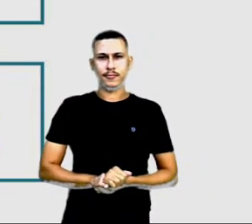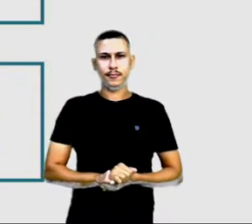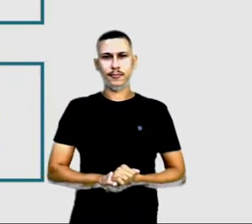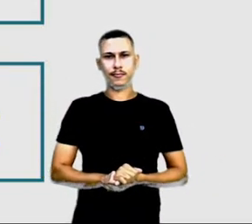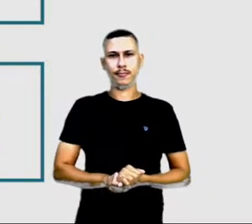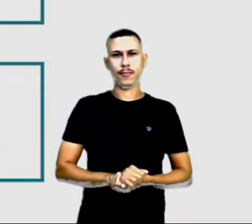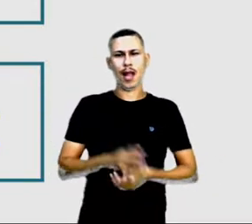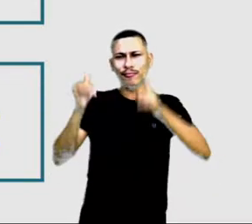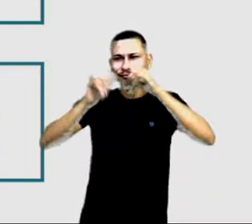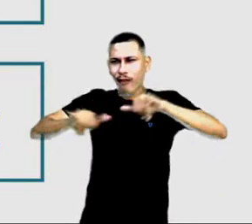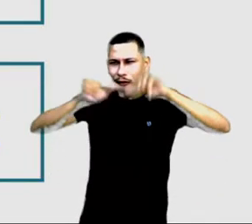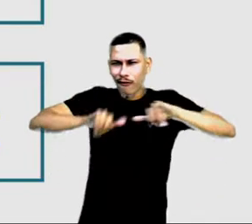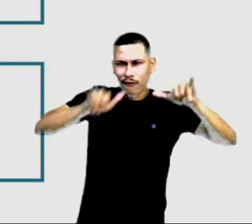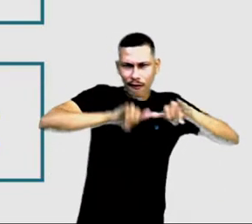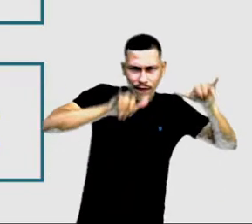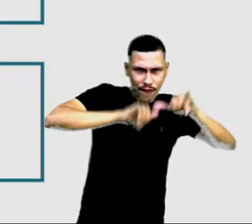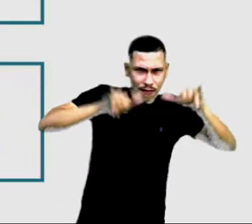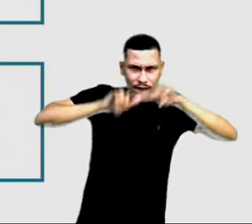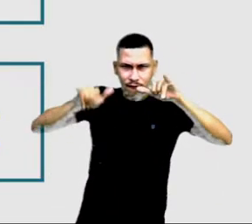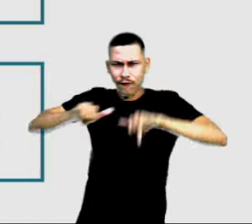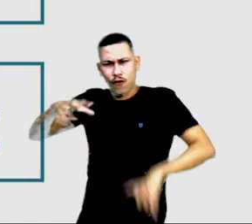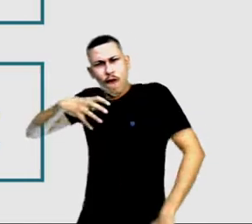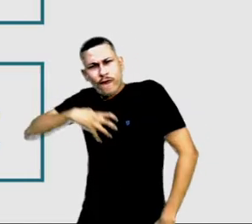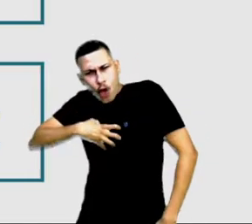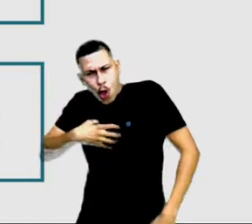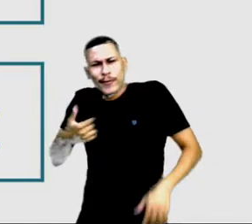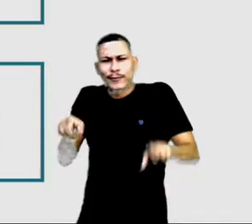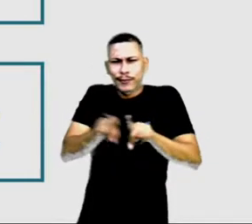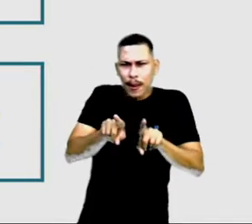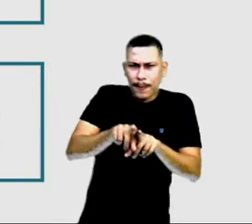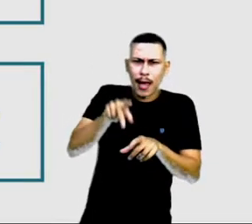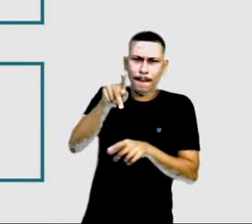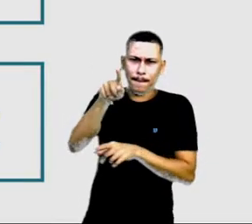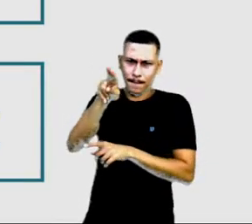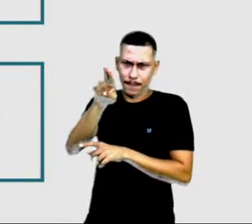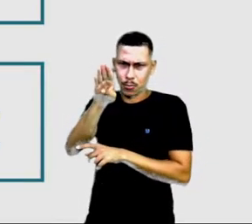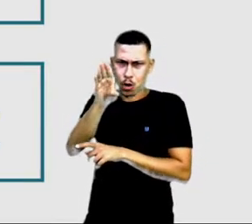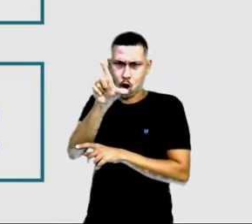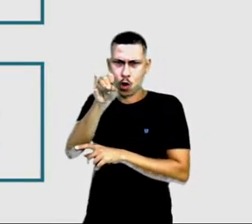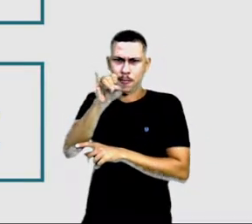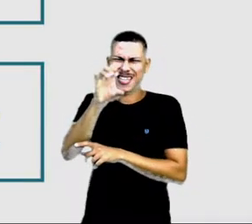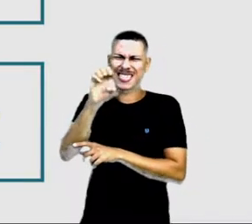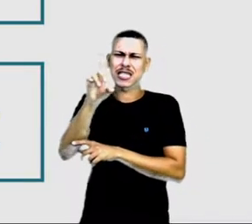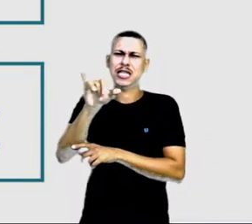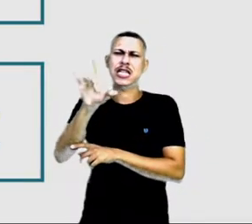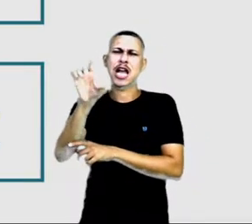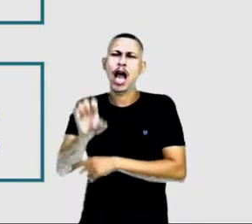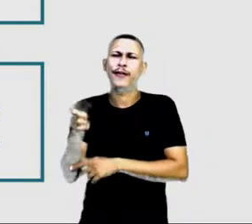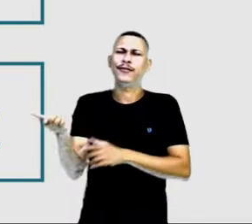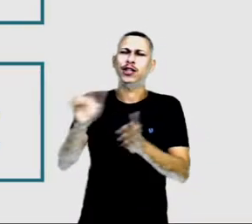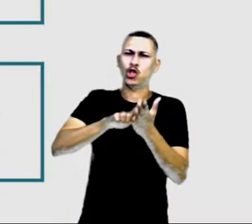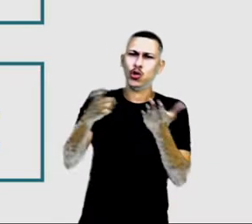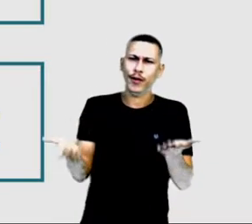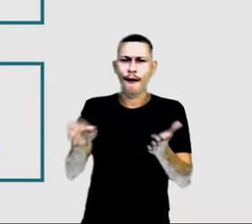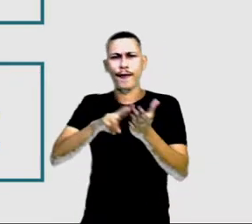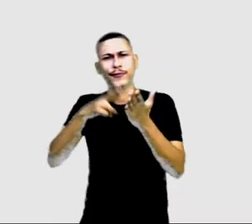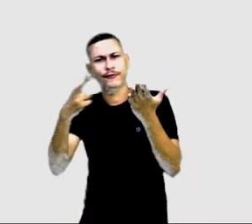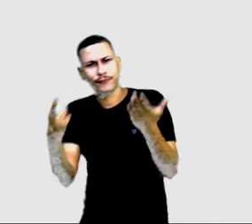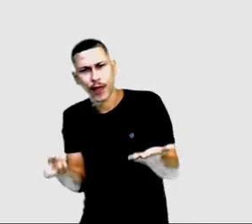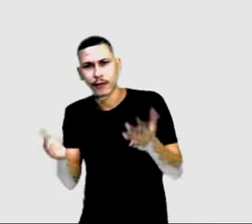circulam na mesma forma onde circulam as campanhas publicitárias como um todo. Jornal, revista,